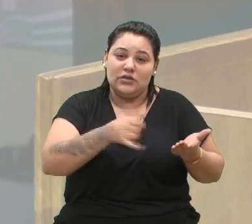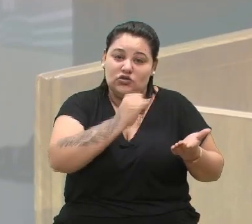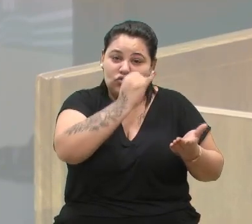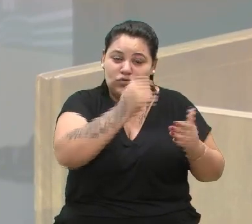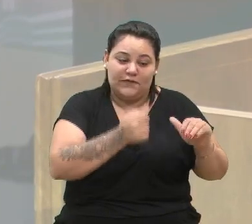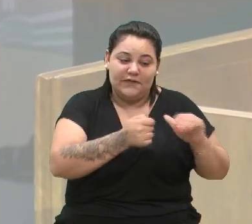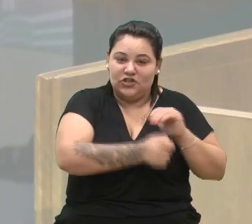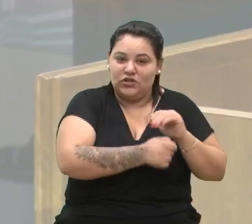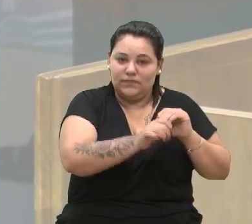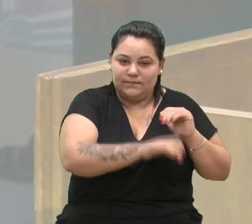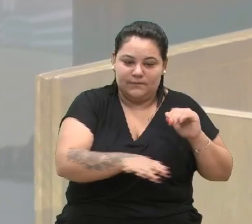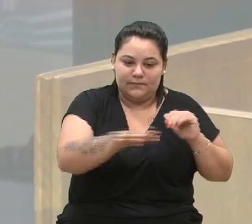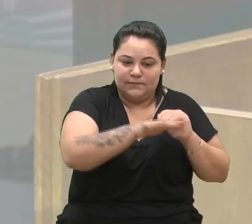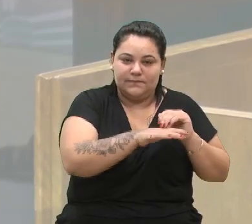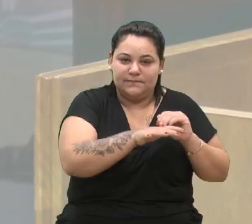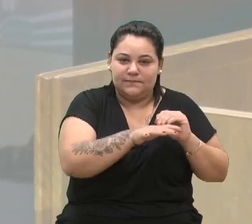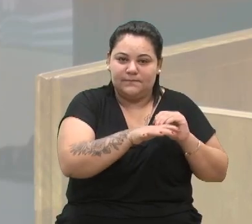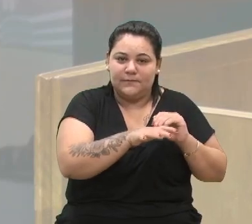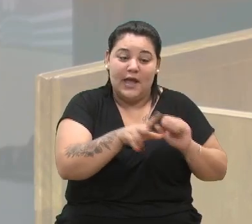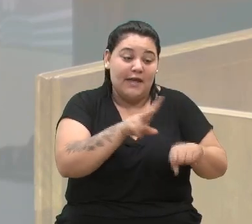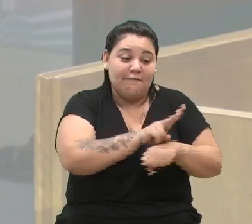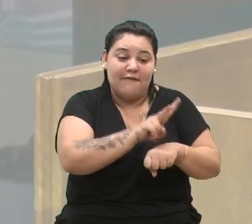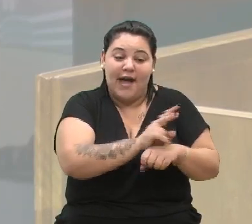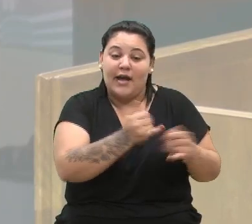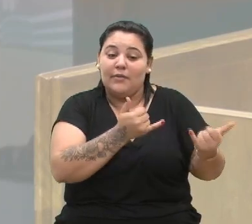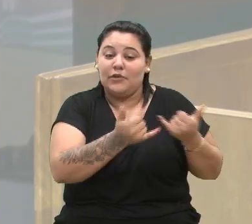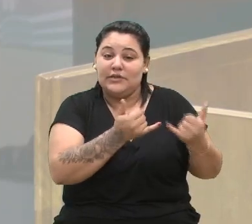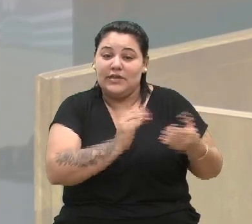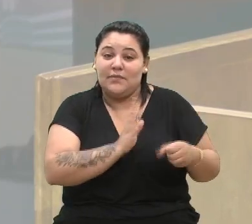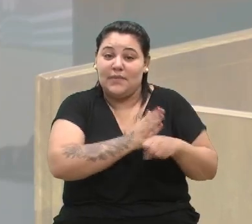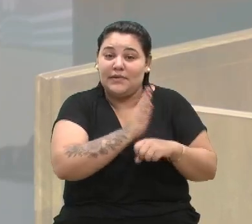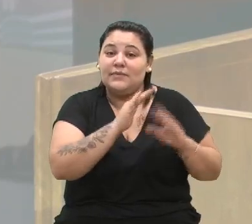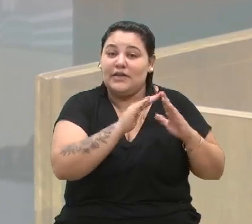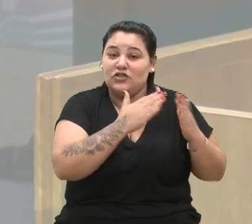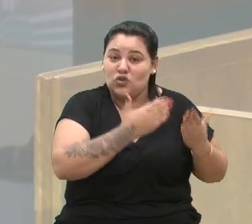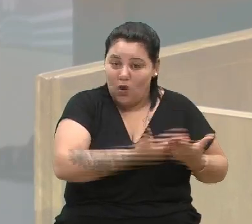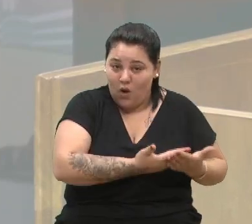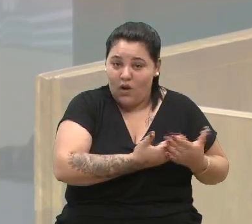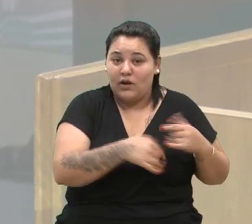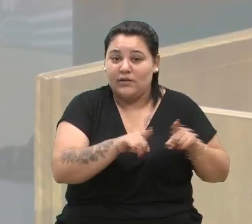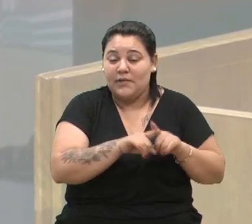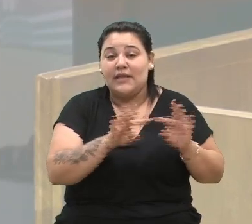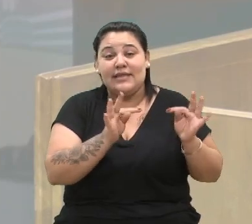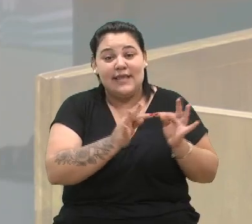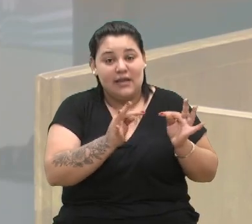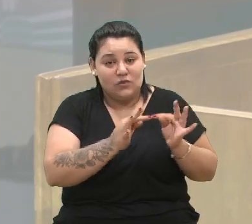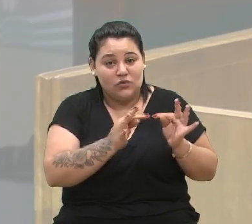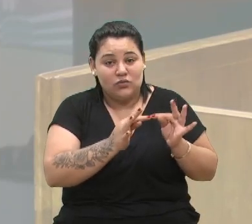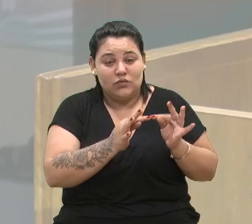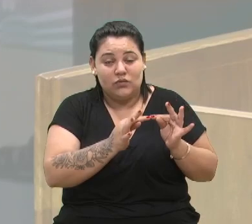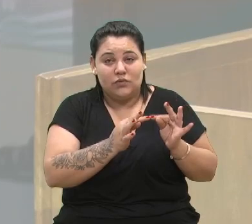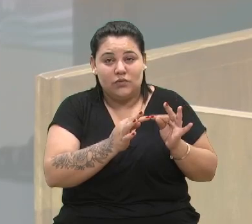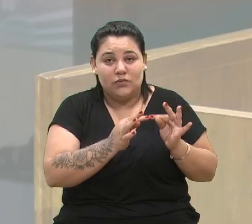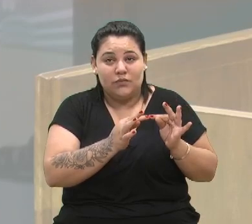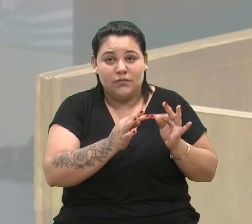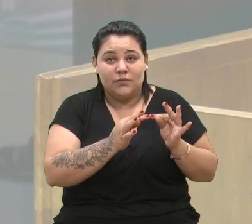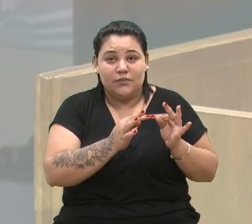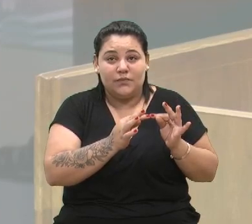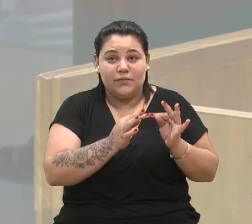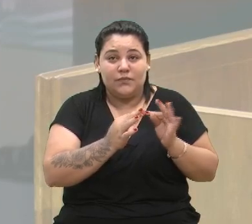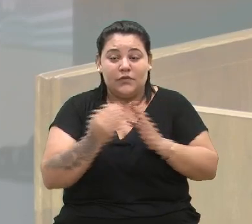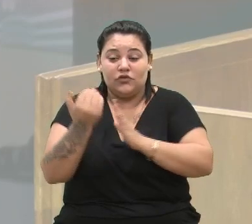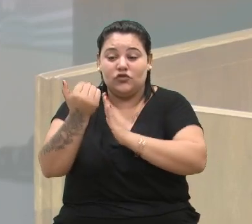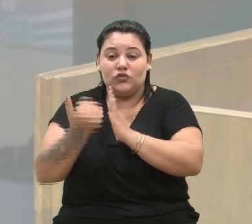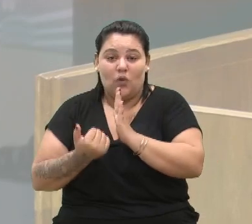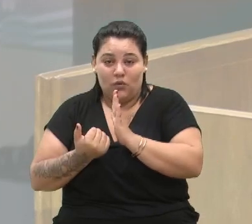investido em vagas para o ensino médio técnico vai ser